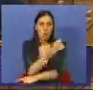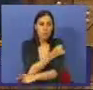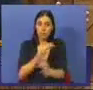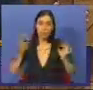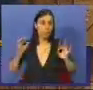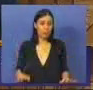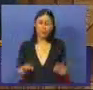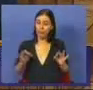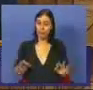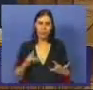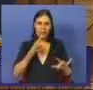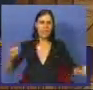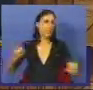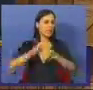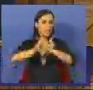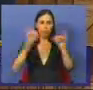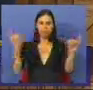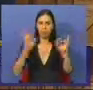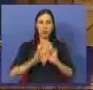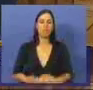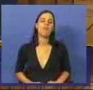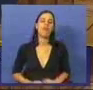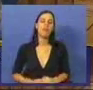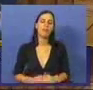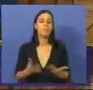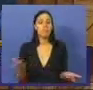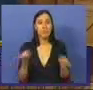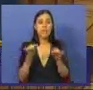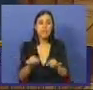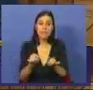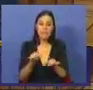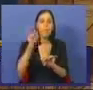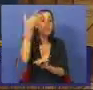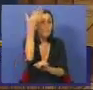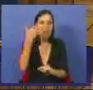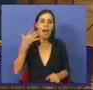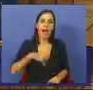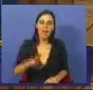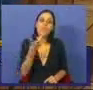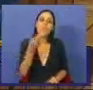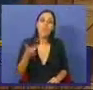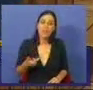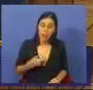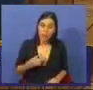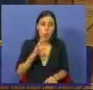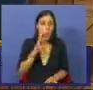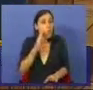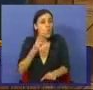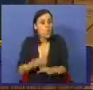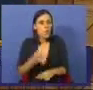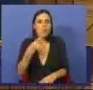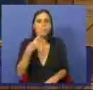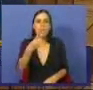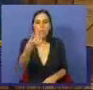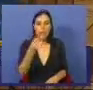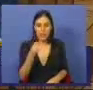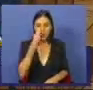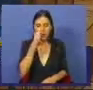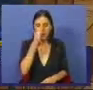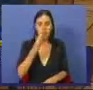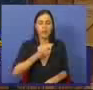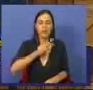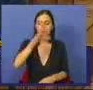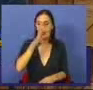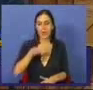é absolutamente impossível, como se compreende. E era sobre isto, em primeiro lugar, que queria a sua resposta. E ainda uma última questão. Sr. Ministro,